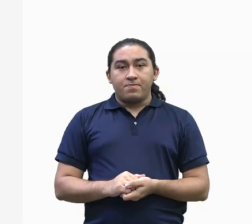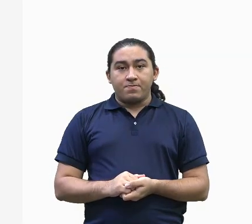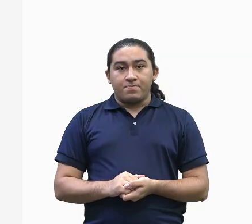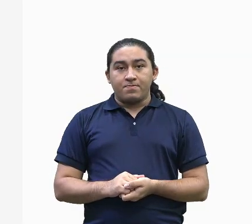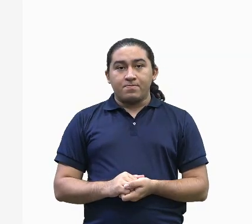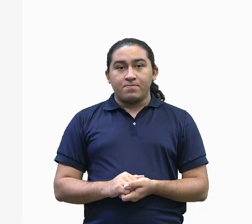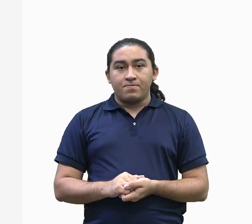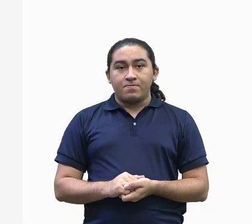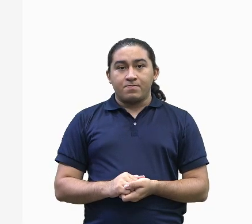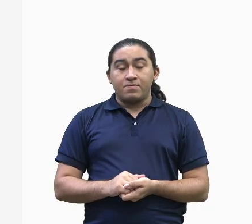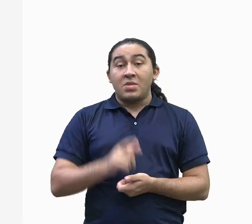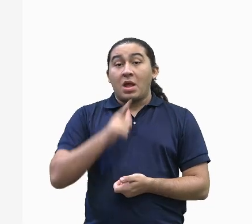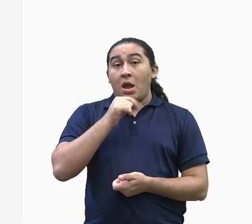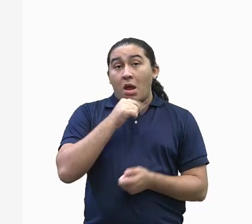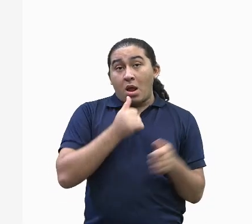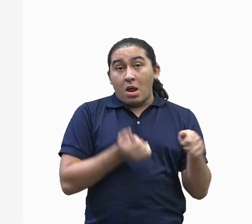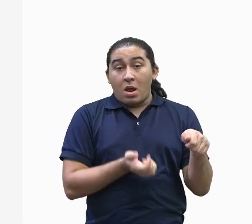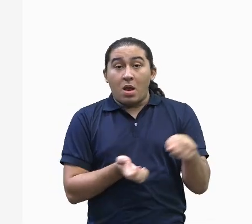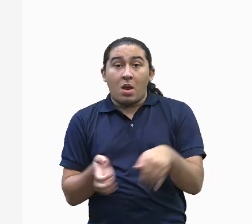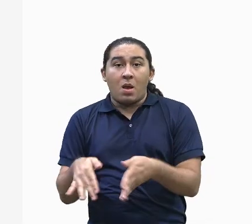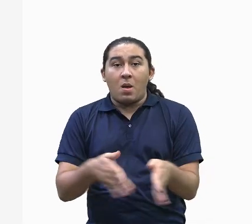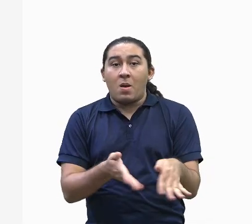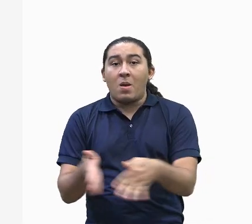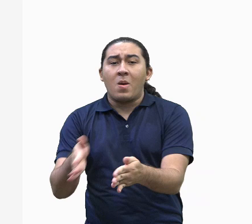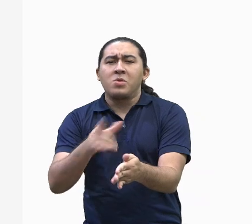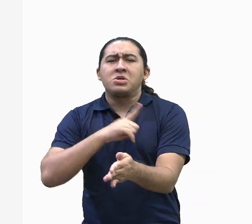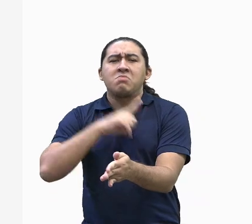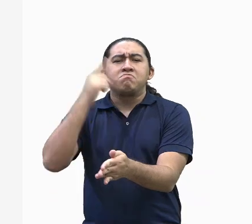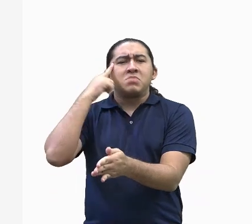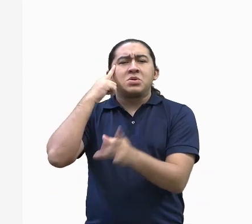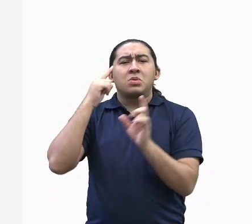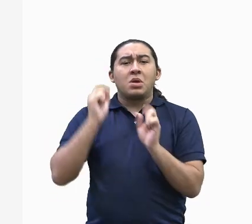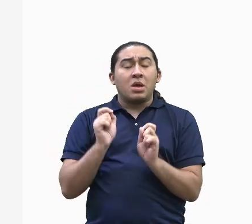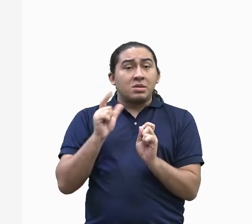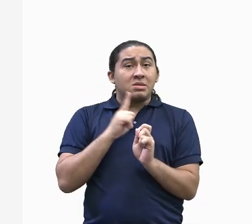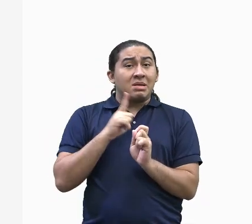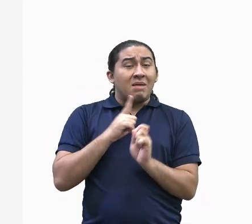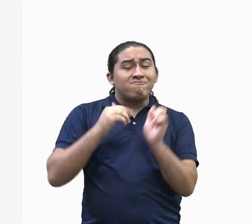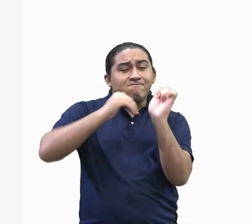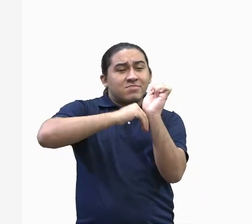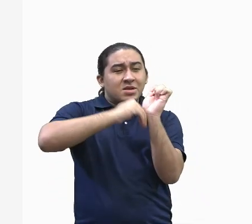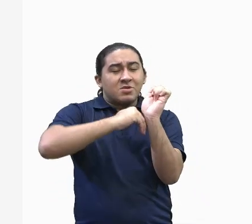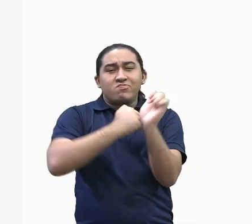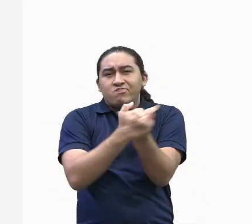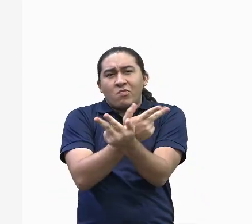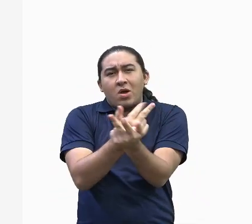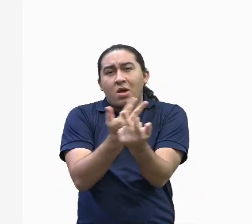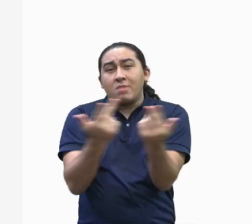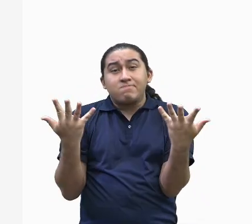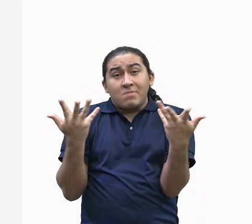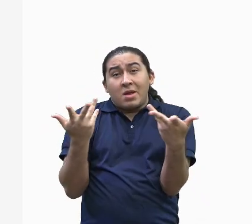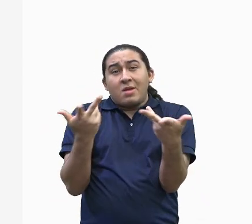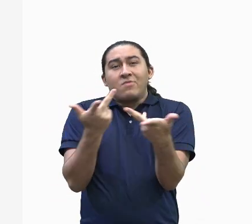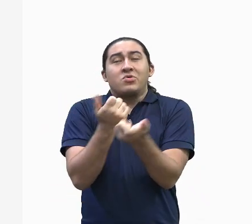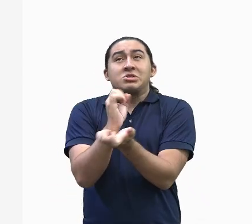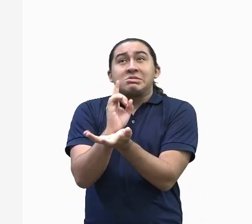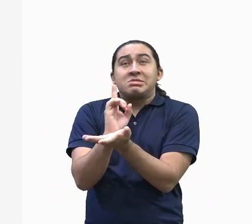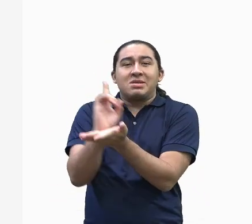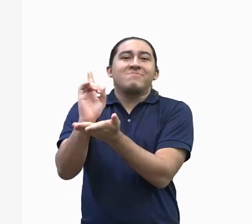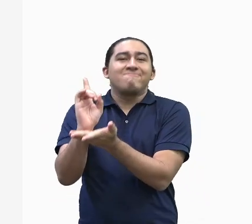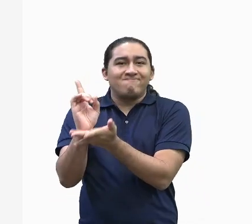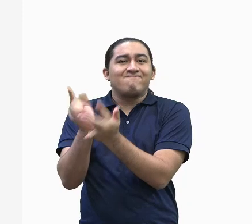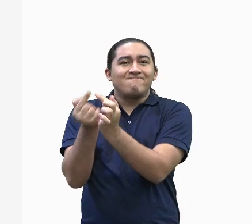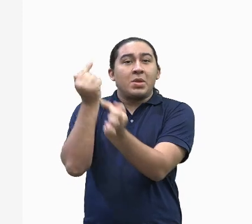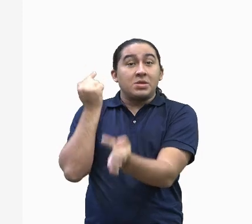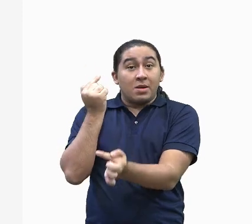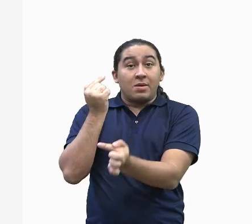margens do Solimões, dizem que as águas guardam segredos de encantados e deuses antigos. Então,